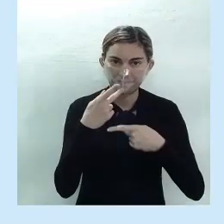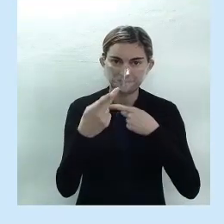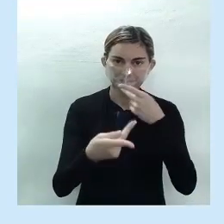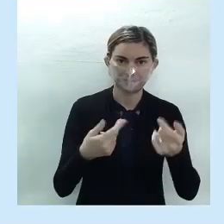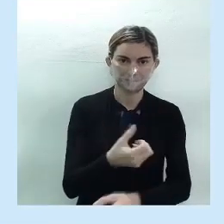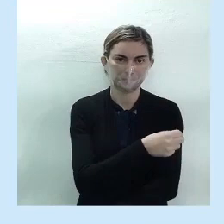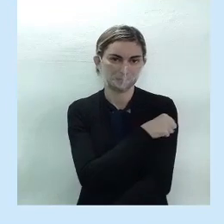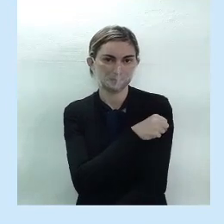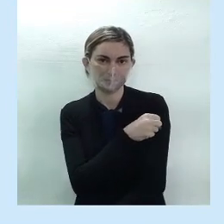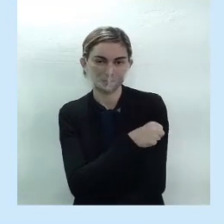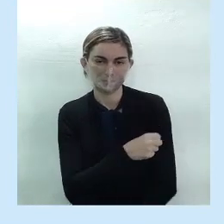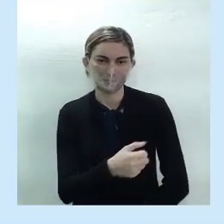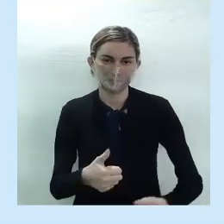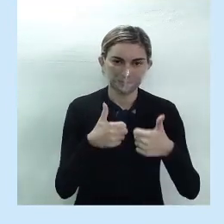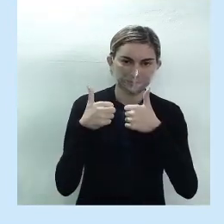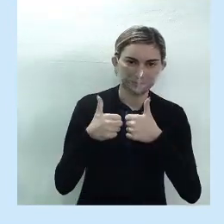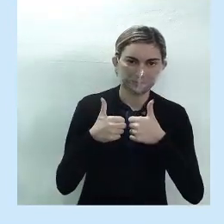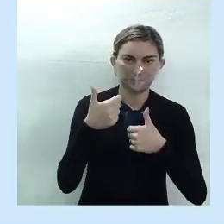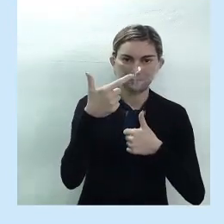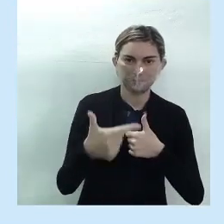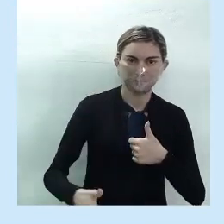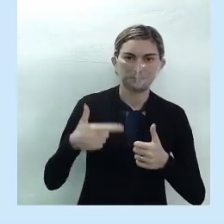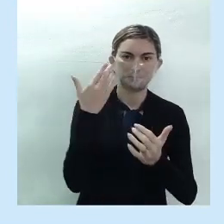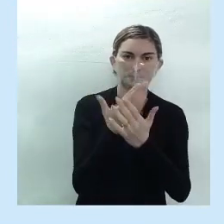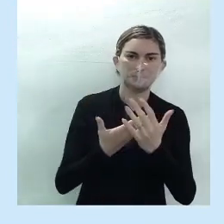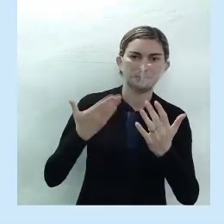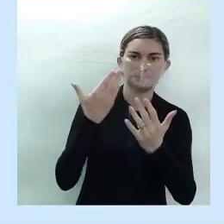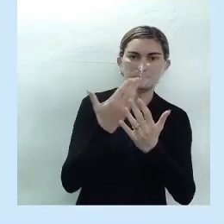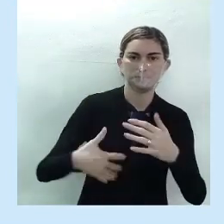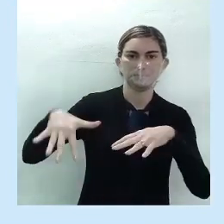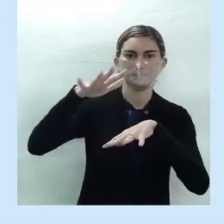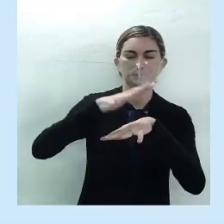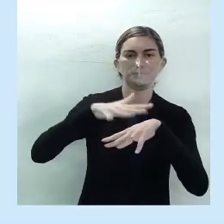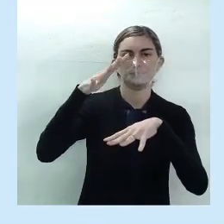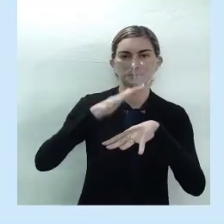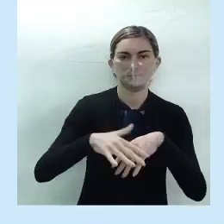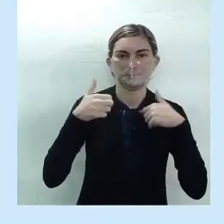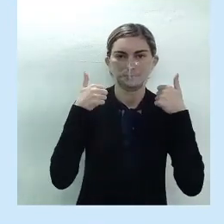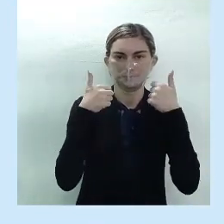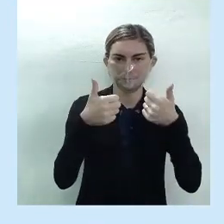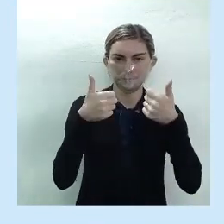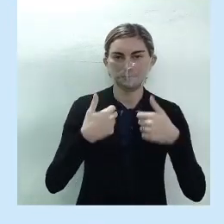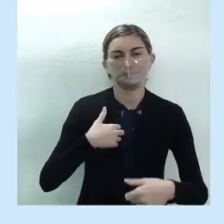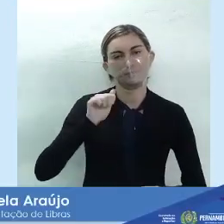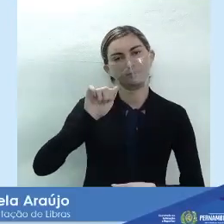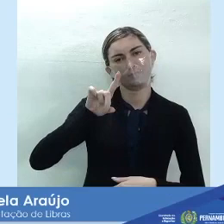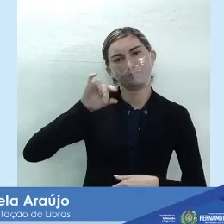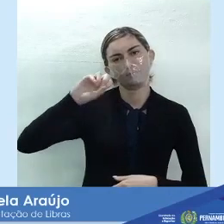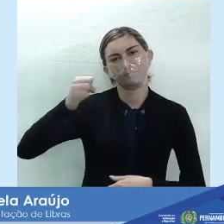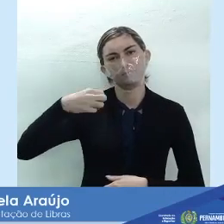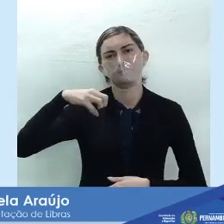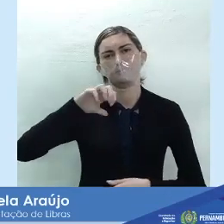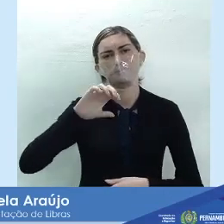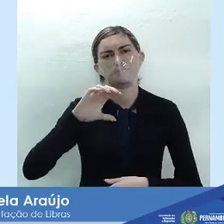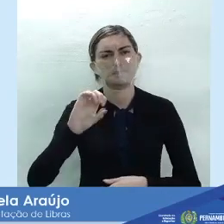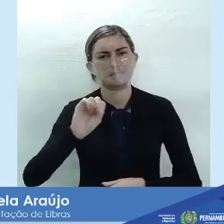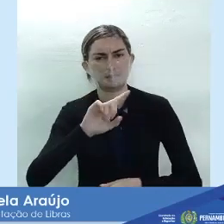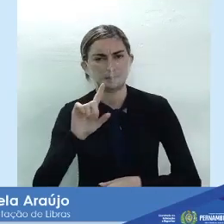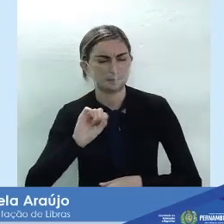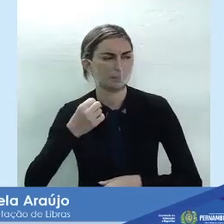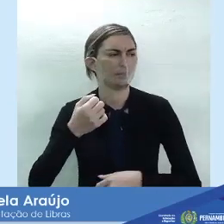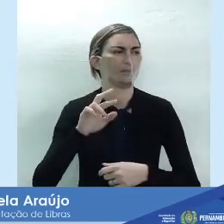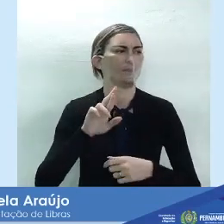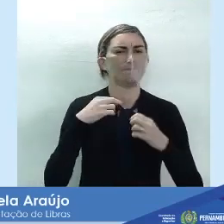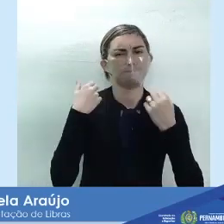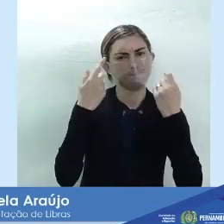Fala pessoal do oitavo ano, então mais uma aula de matemática. Beleza? Professor Adson César. E se liga aí, a gente vai